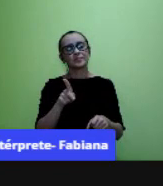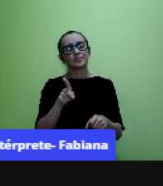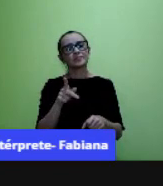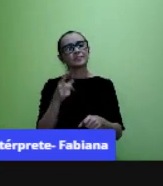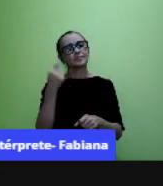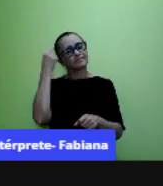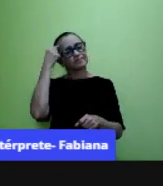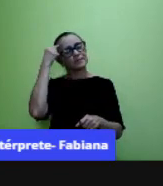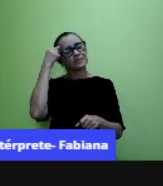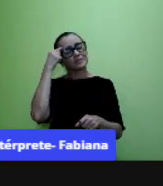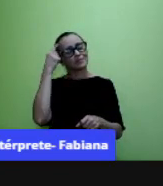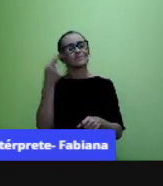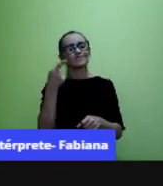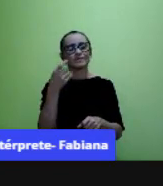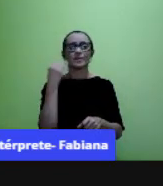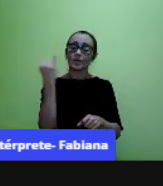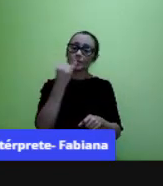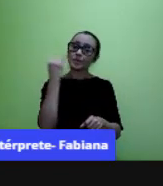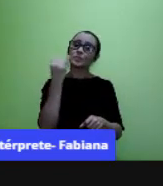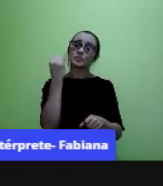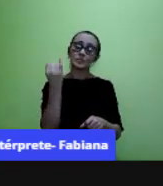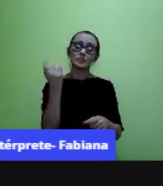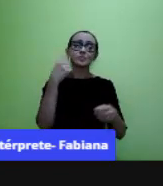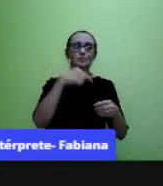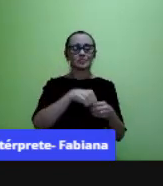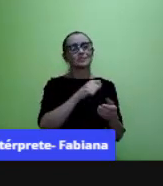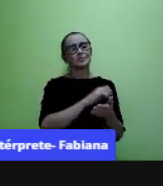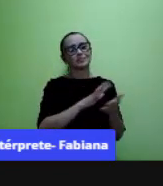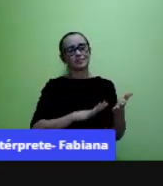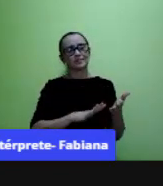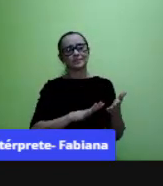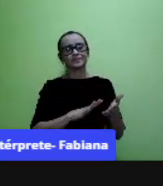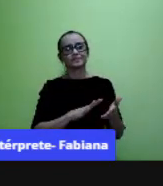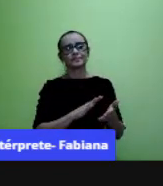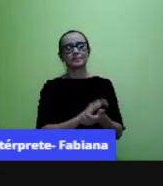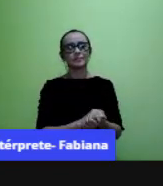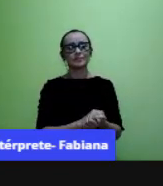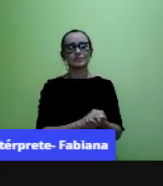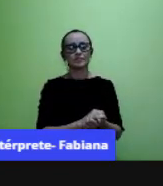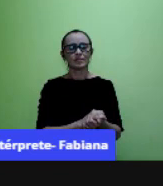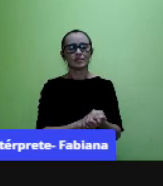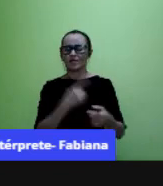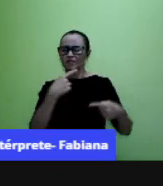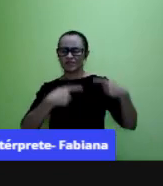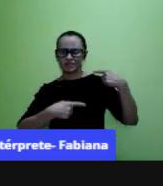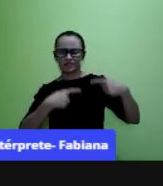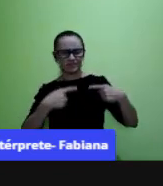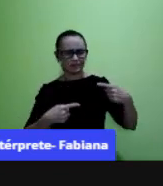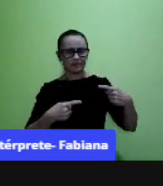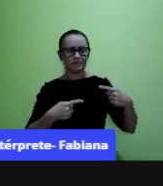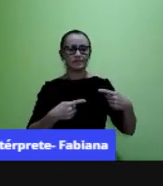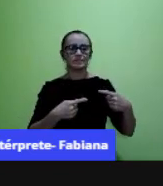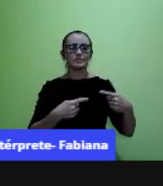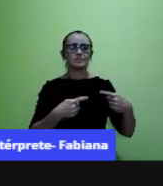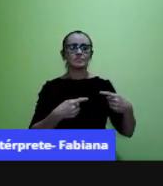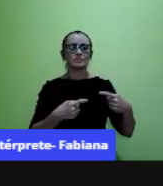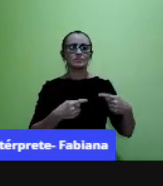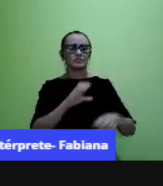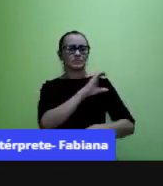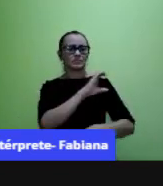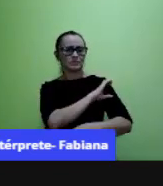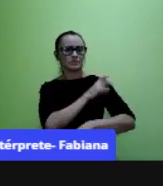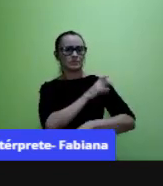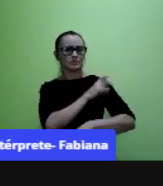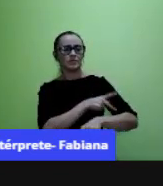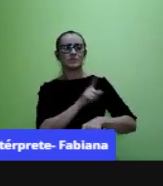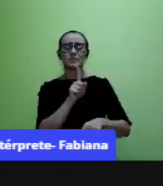Mas como e quando você vai falar isso? Ah, você vai brigar com o seu coordenador, você vai discutir.